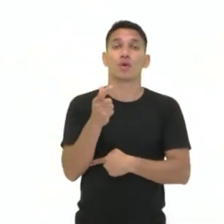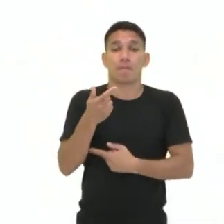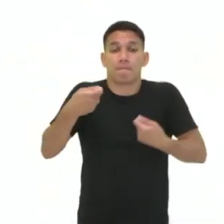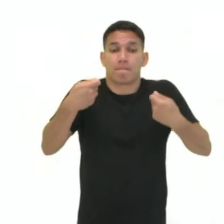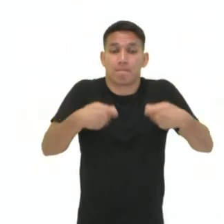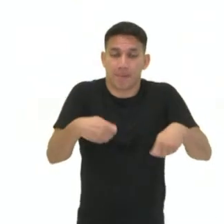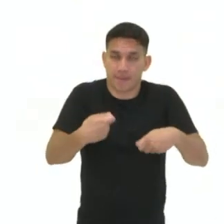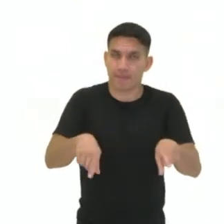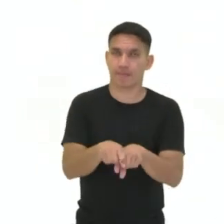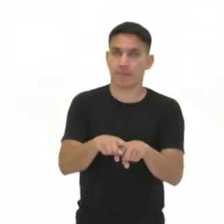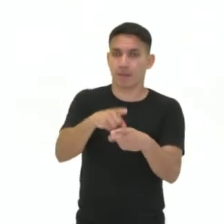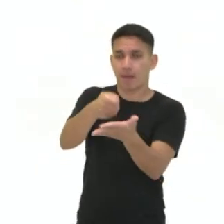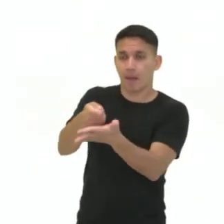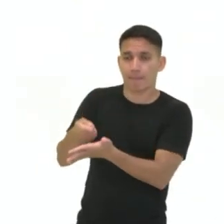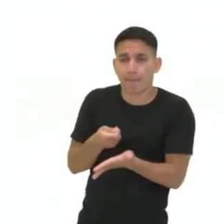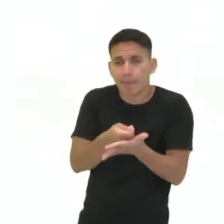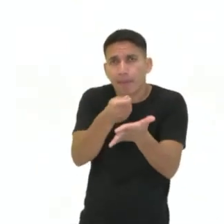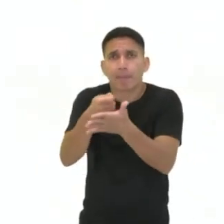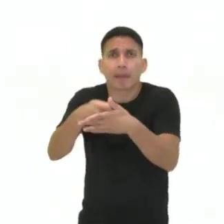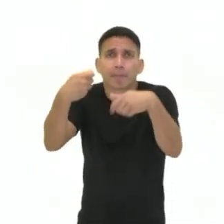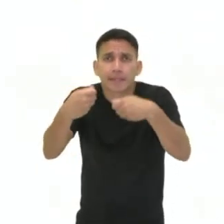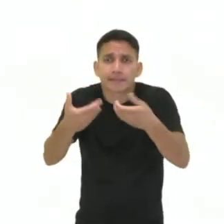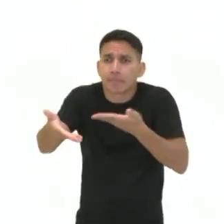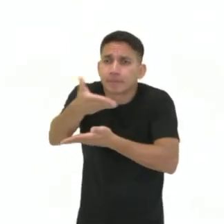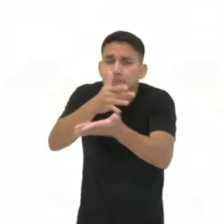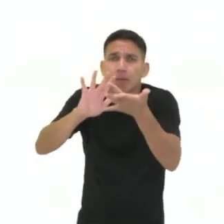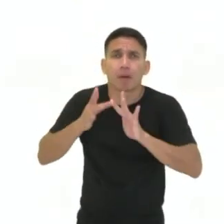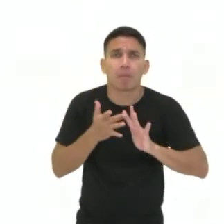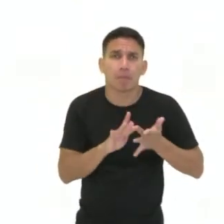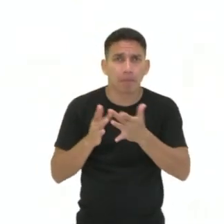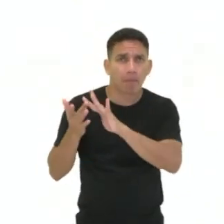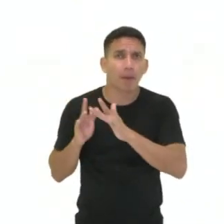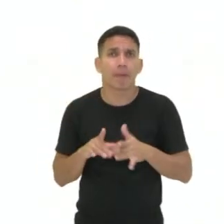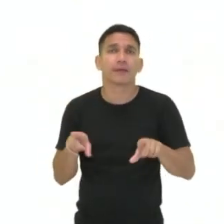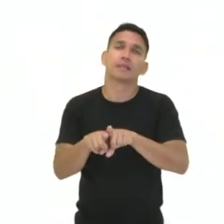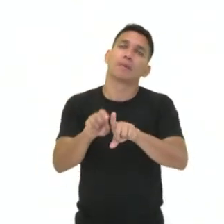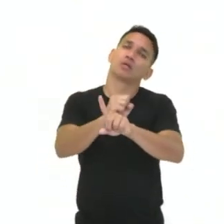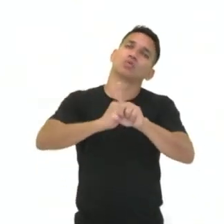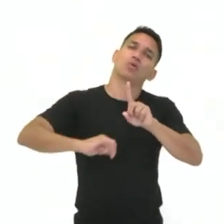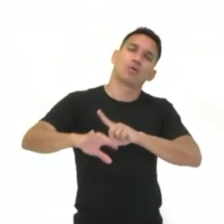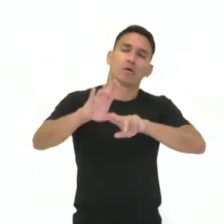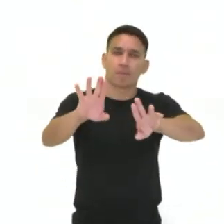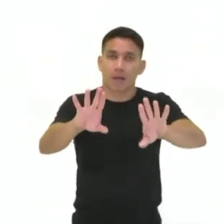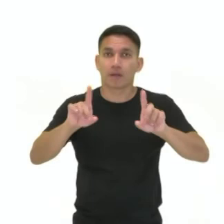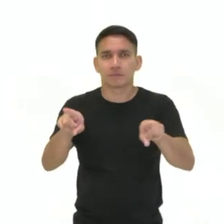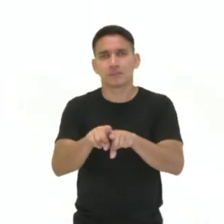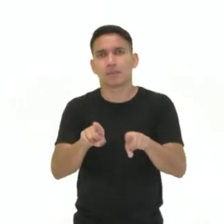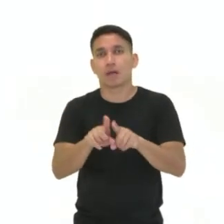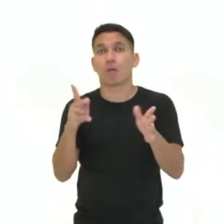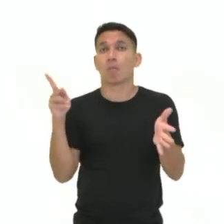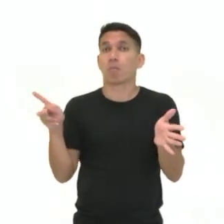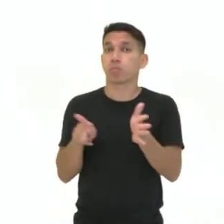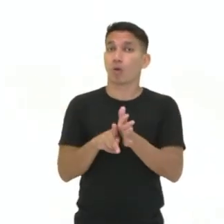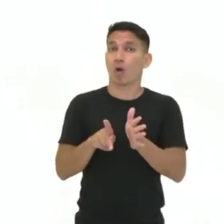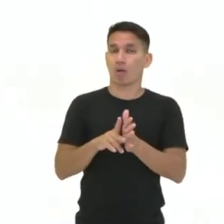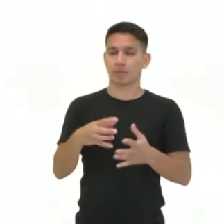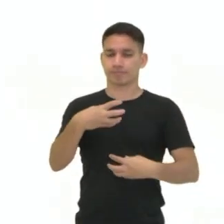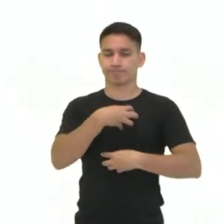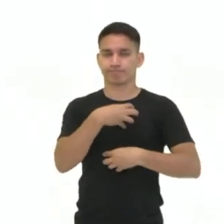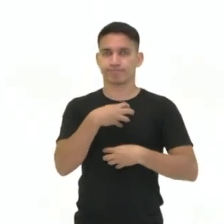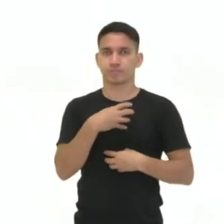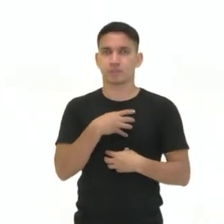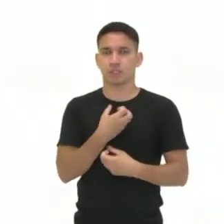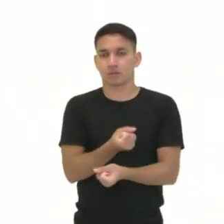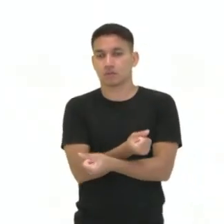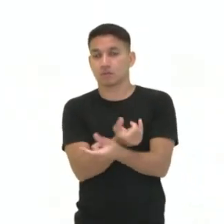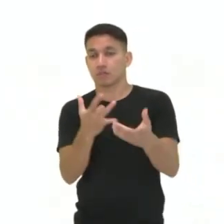exigências naturais ou sociais, mas diz respeito às realizações humanas em um mundo plural e